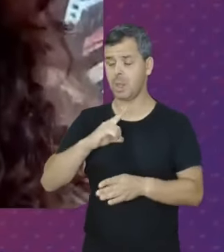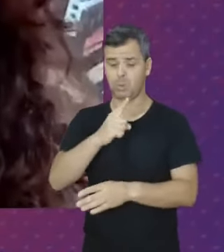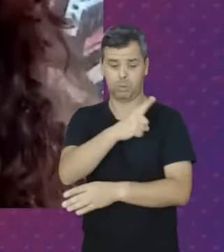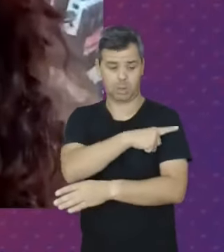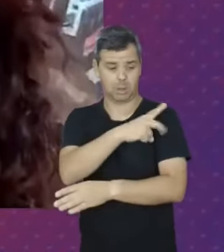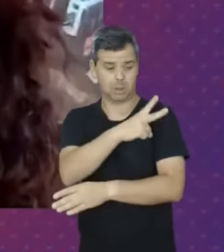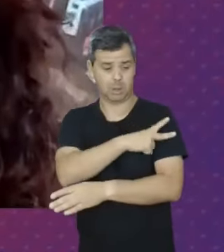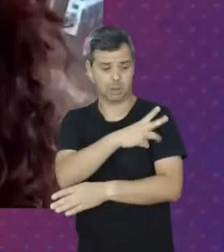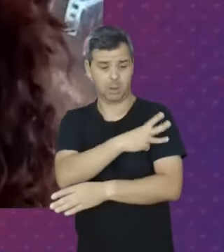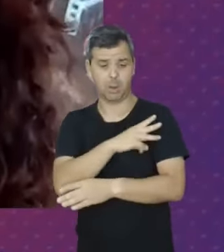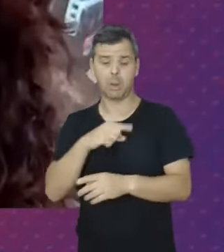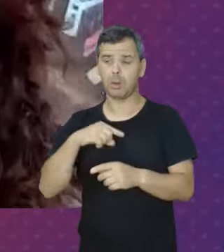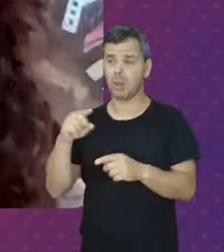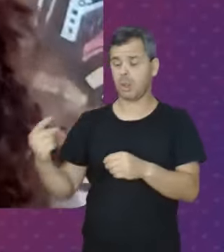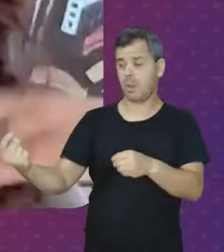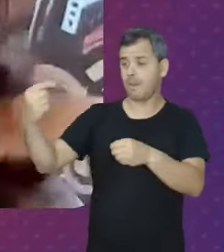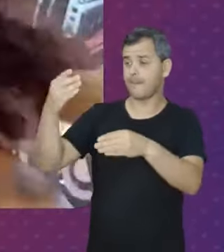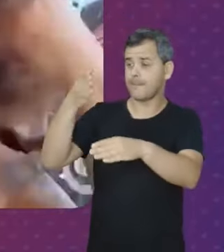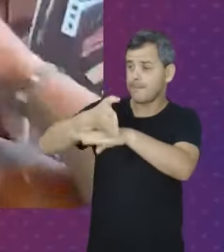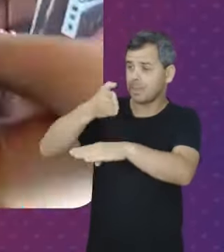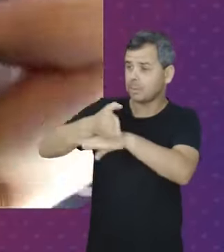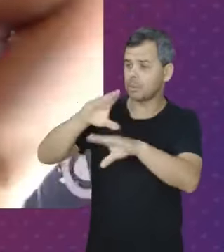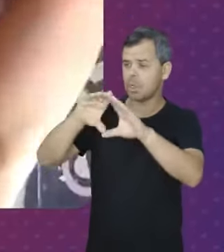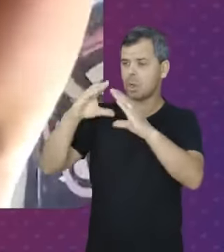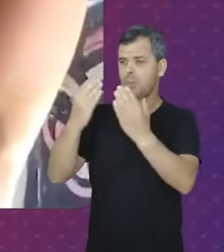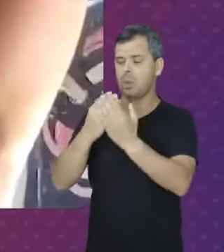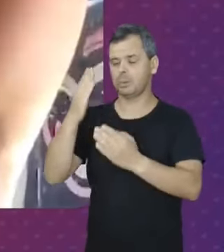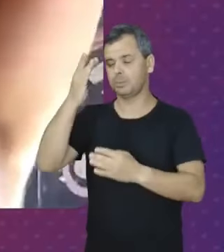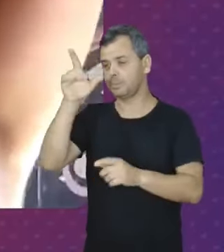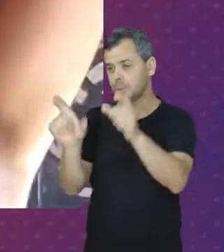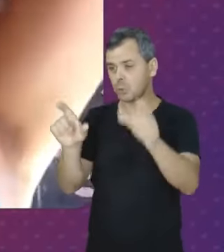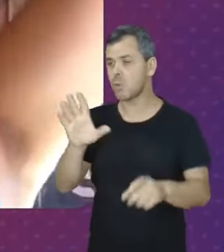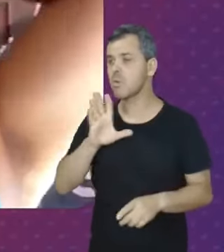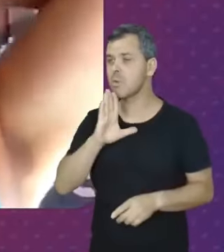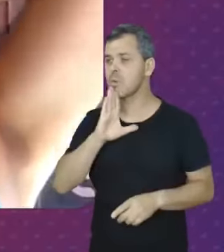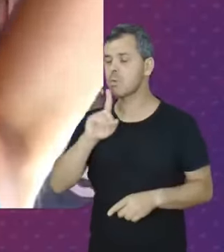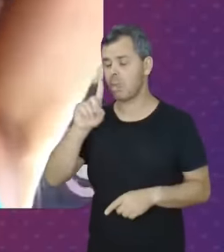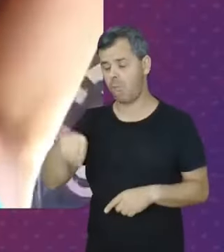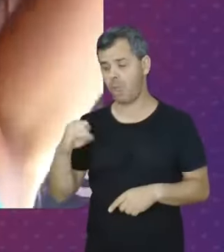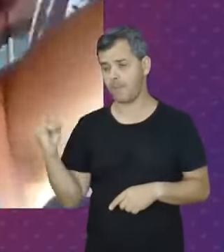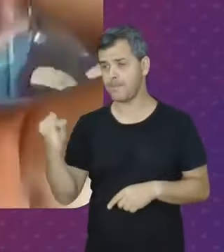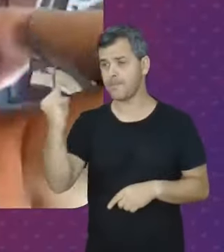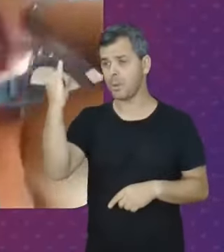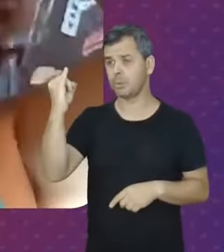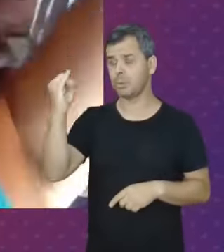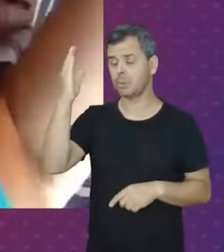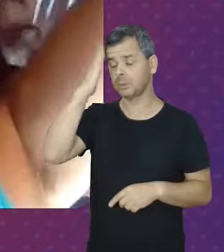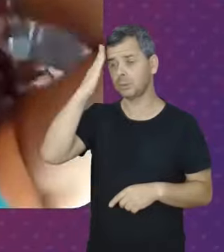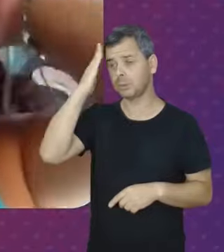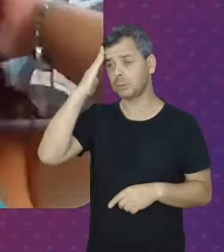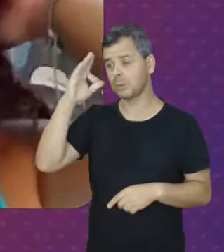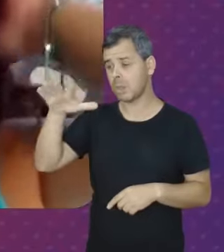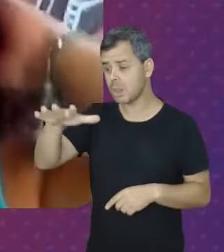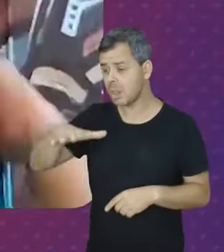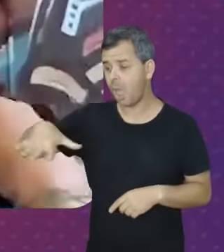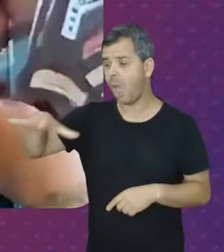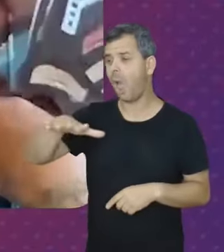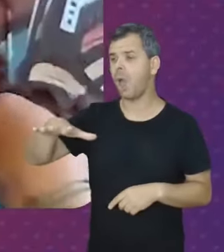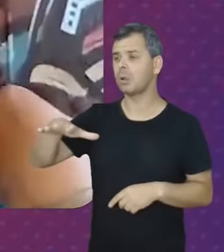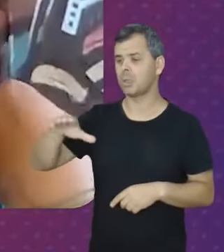médio e que ele venha da comunidade, que as pessoas conheçam. Para nós é importante que ele tenha conhecimento da área da